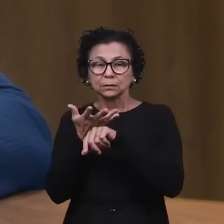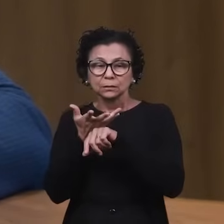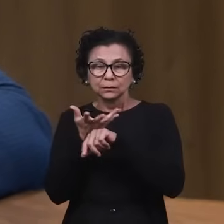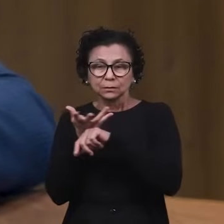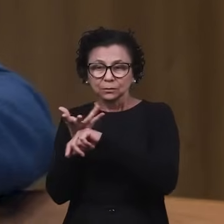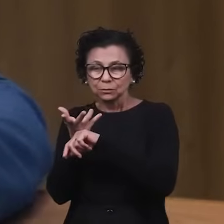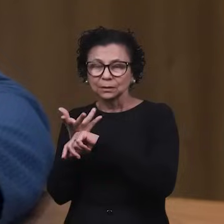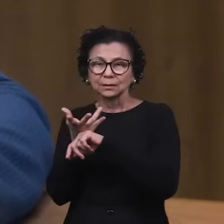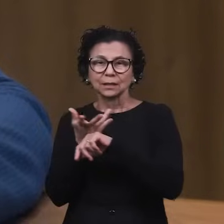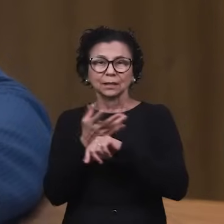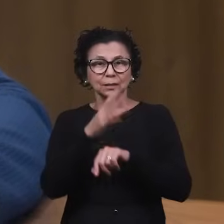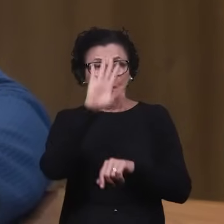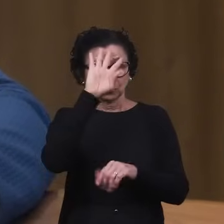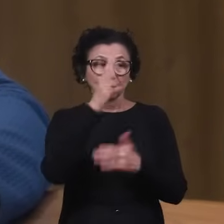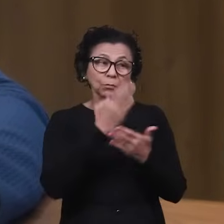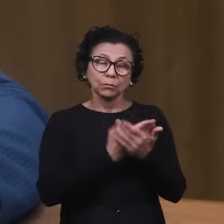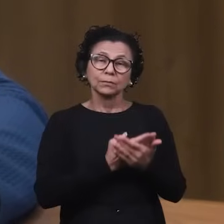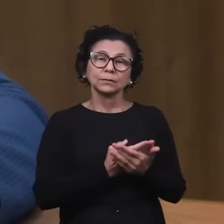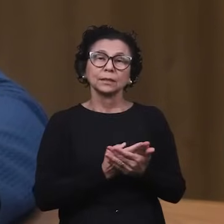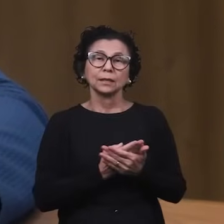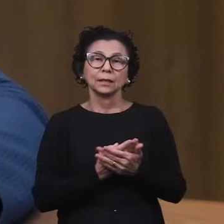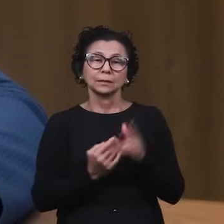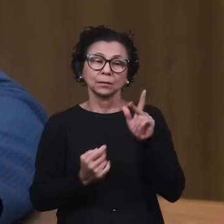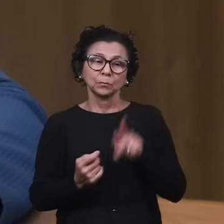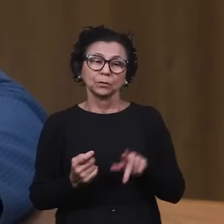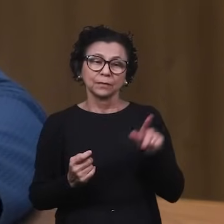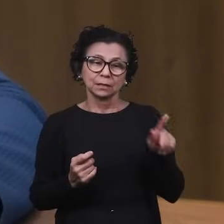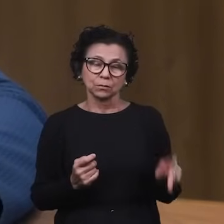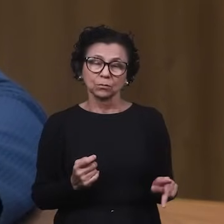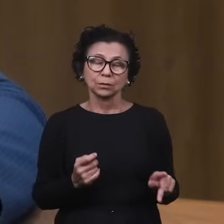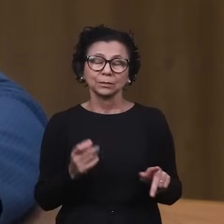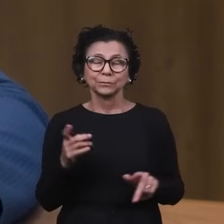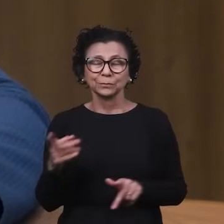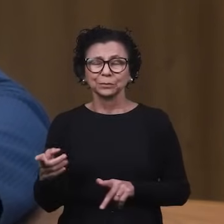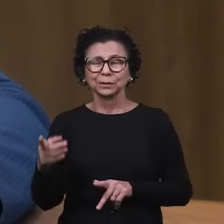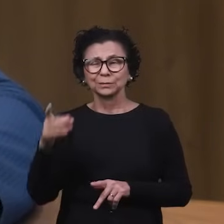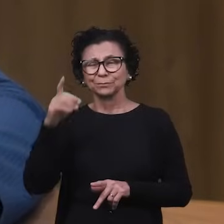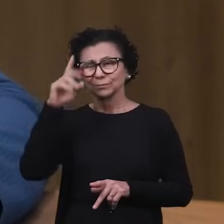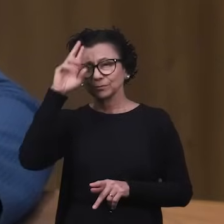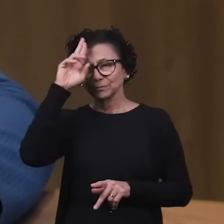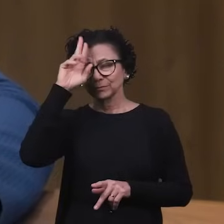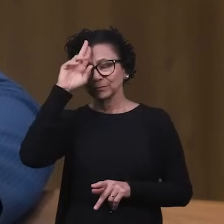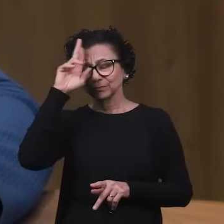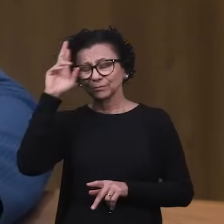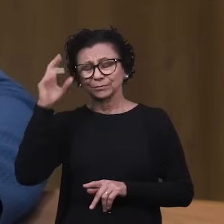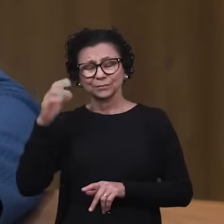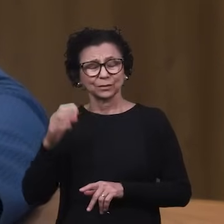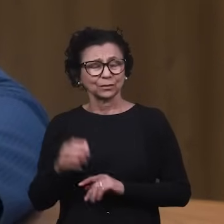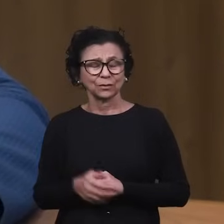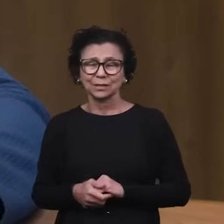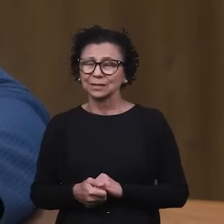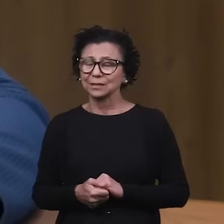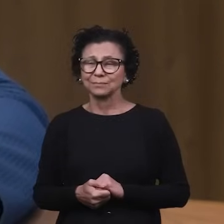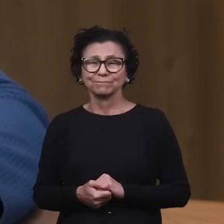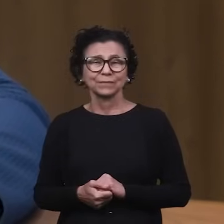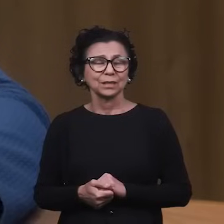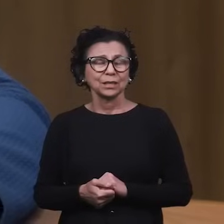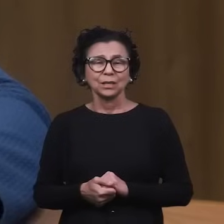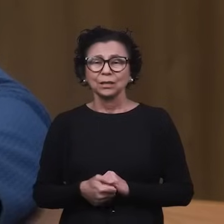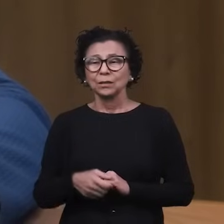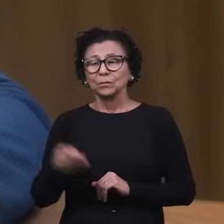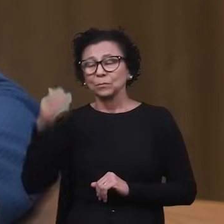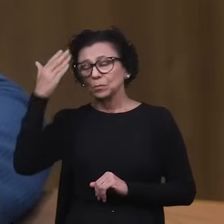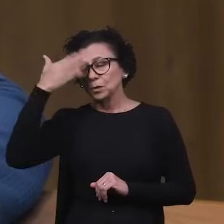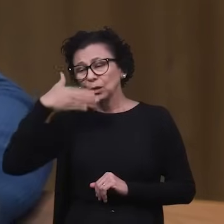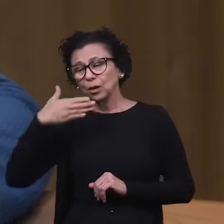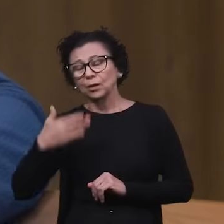adolescente. Porque é uma fase em que eles vão passar por muitas mudanças, muitas transformações, lutas, provações que